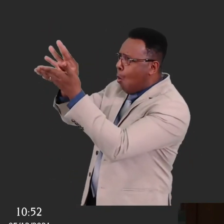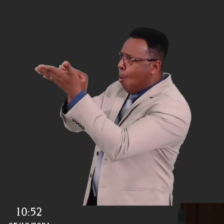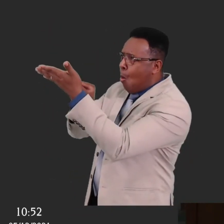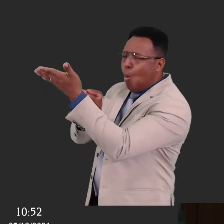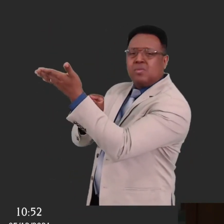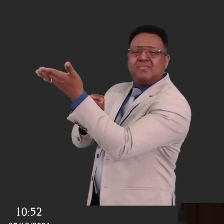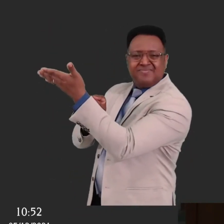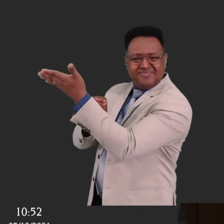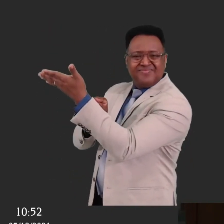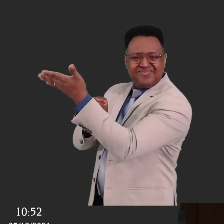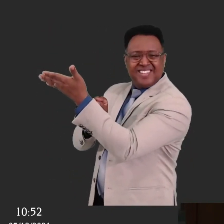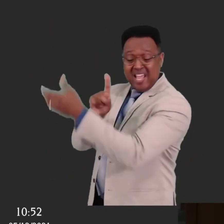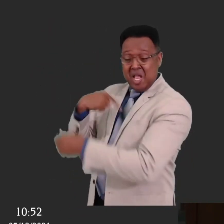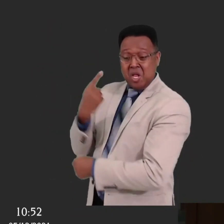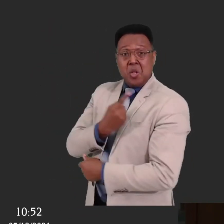por projeção.